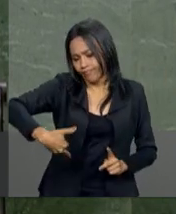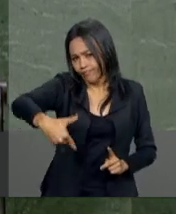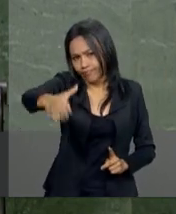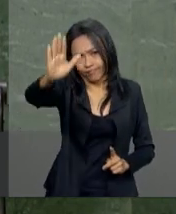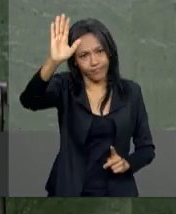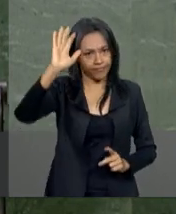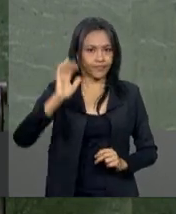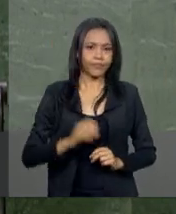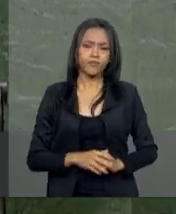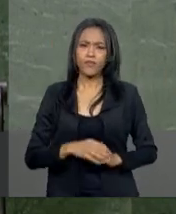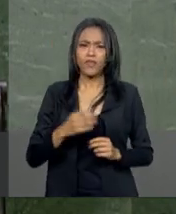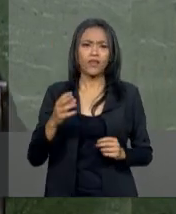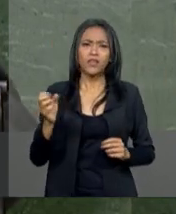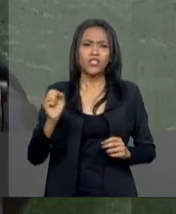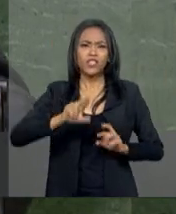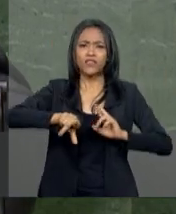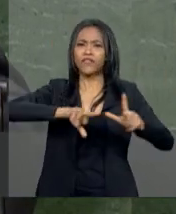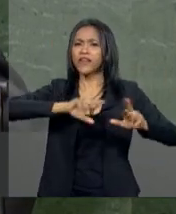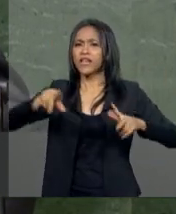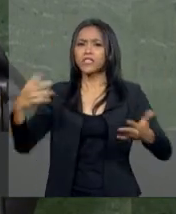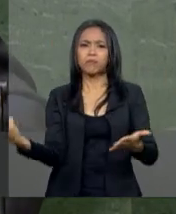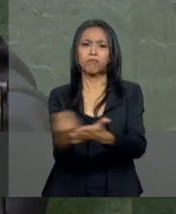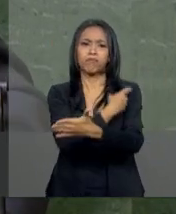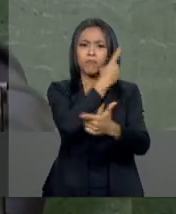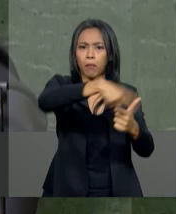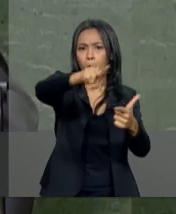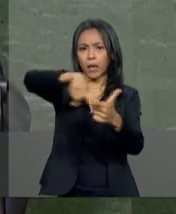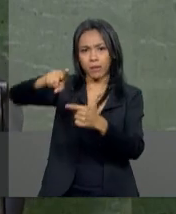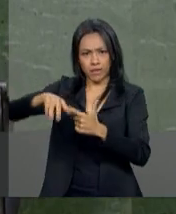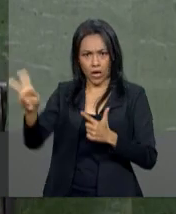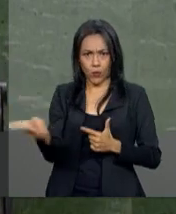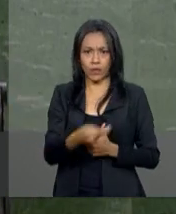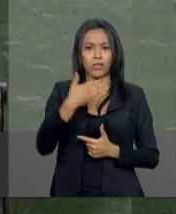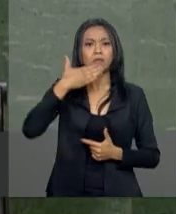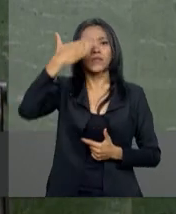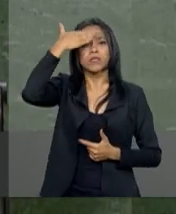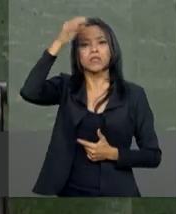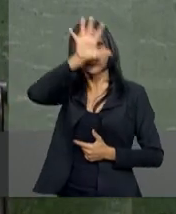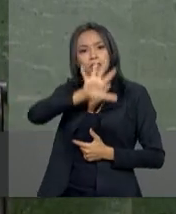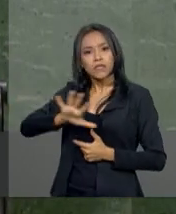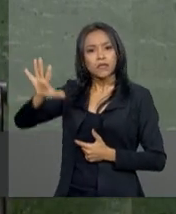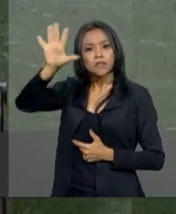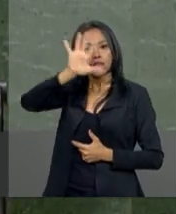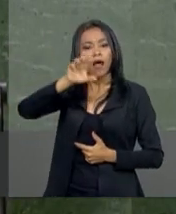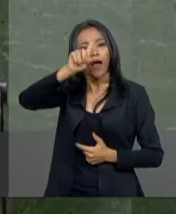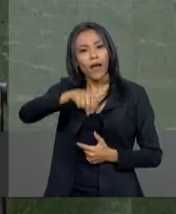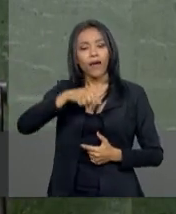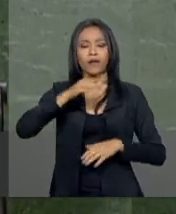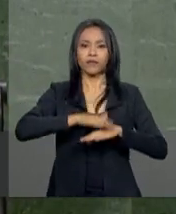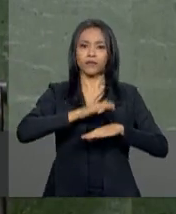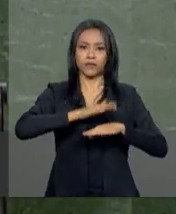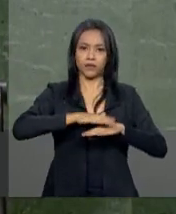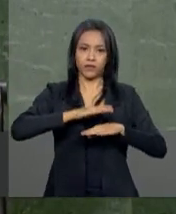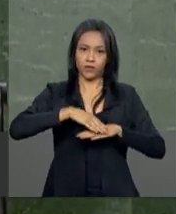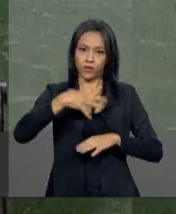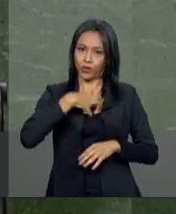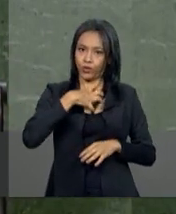diferentes crises no oriente médio essa tem sido a tônica da posição brasileira